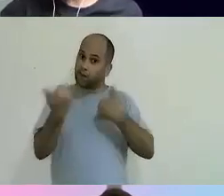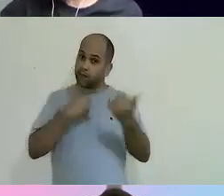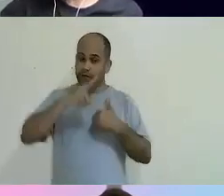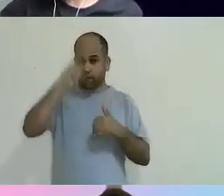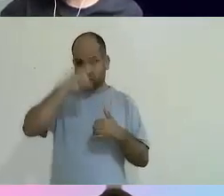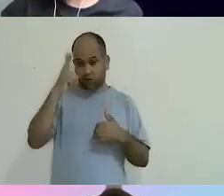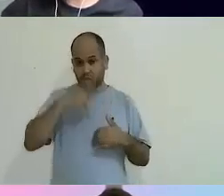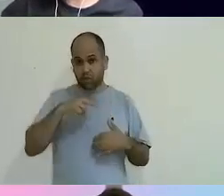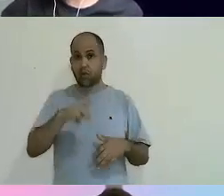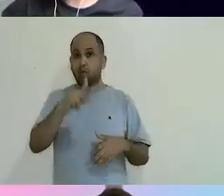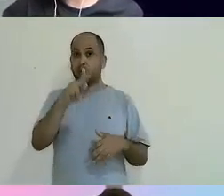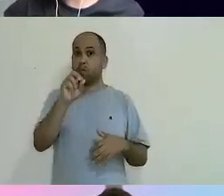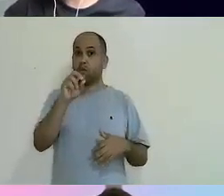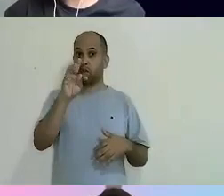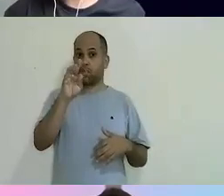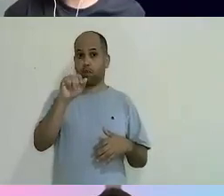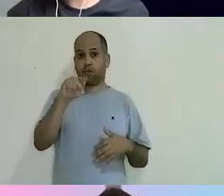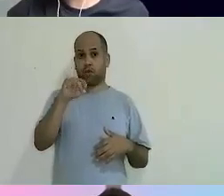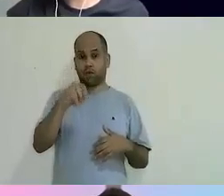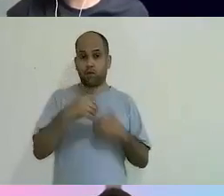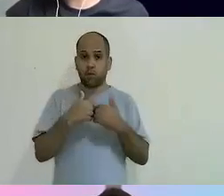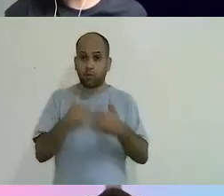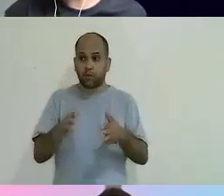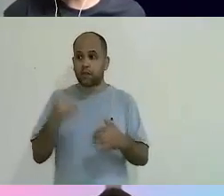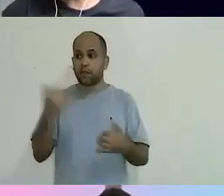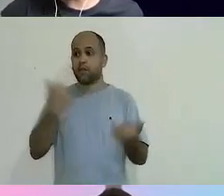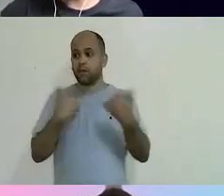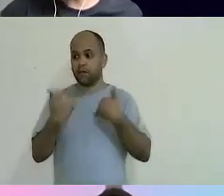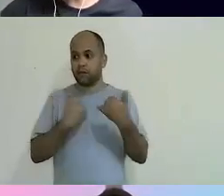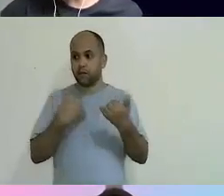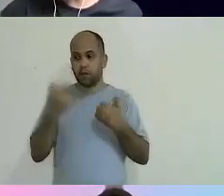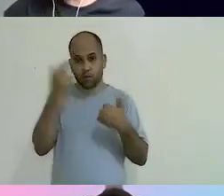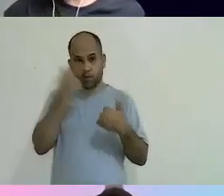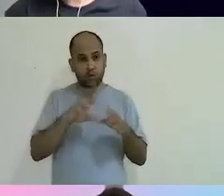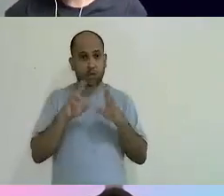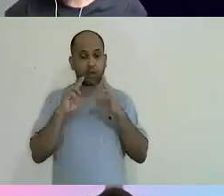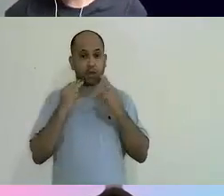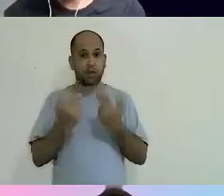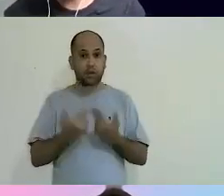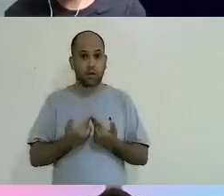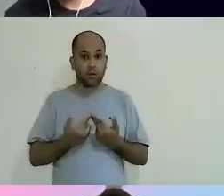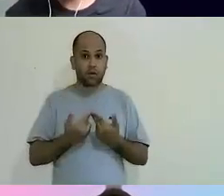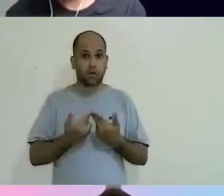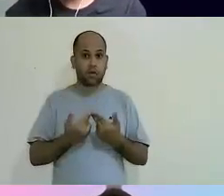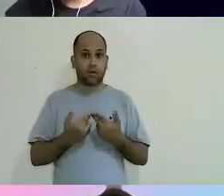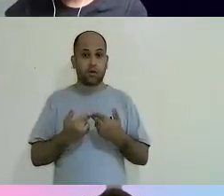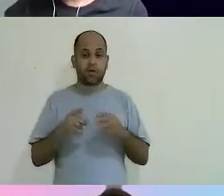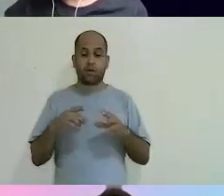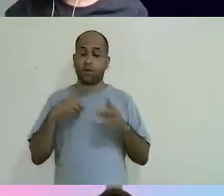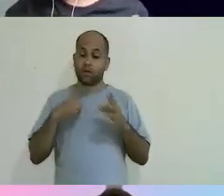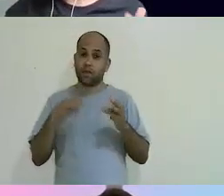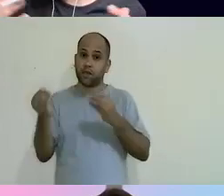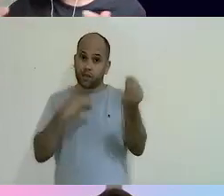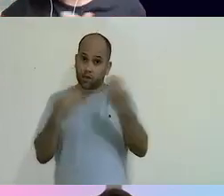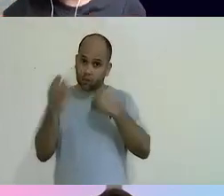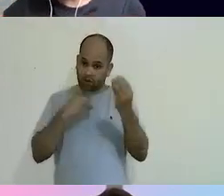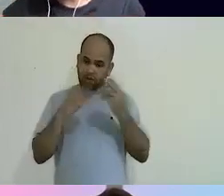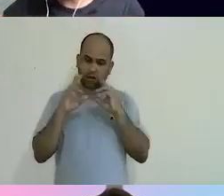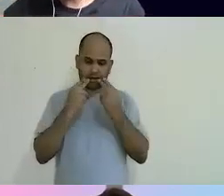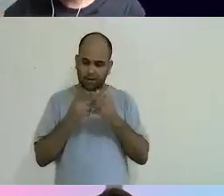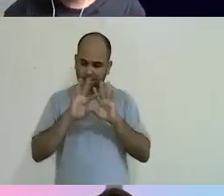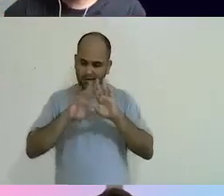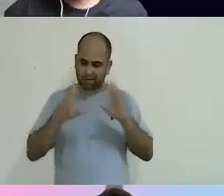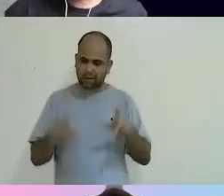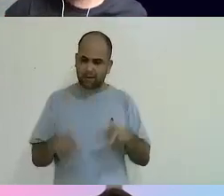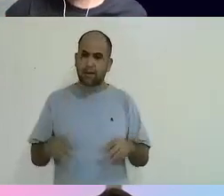protagonismo começa a partir da informação que a gente consegue reunir e traduzir ela a nosso favor. Seja para a gente mapear um